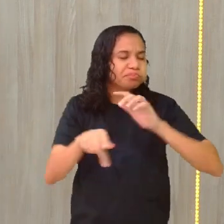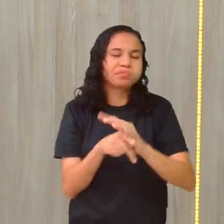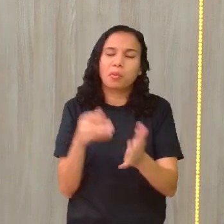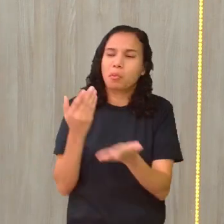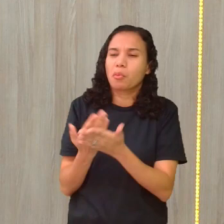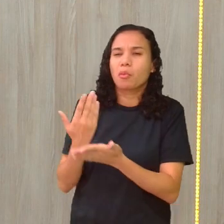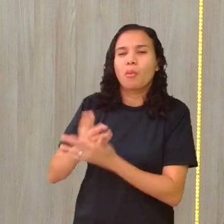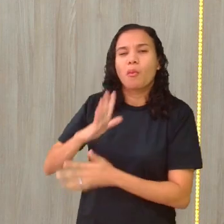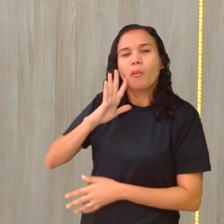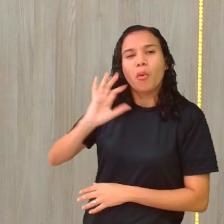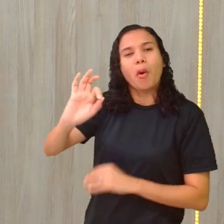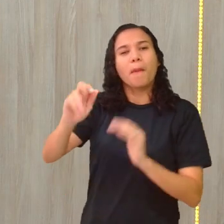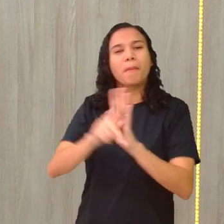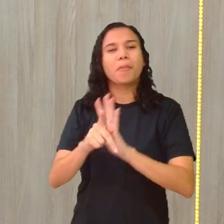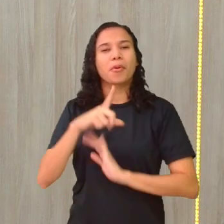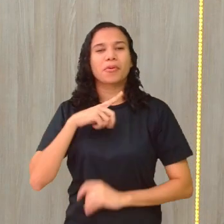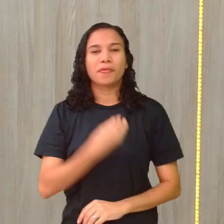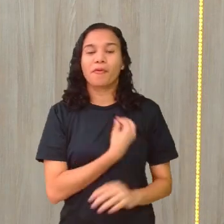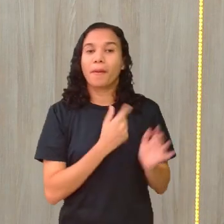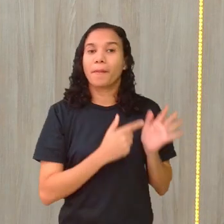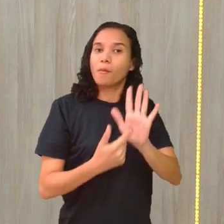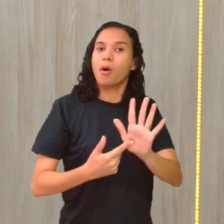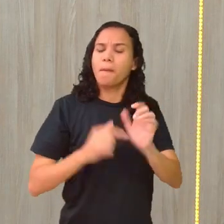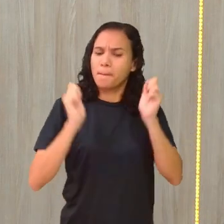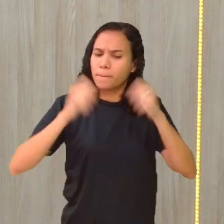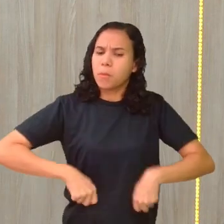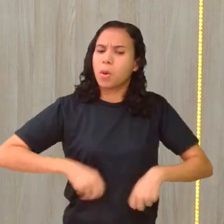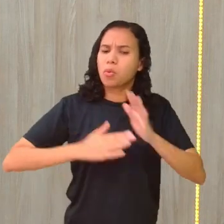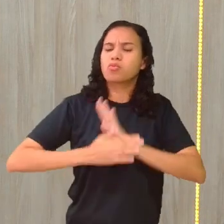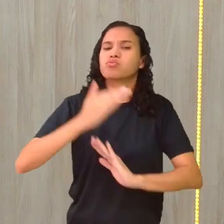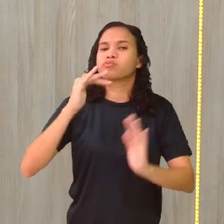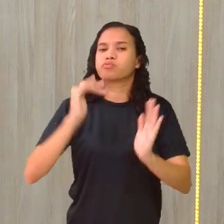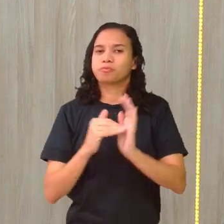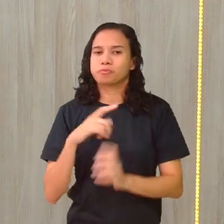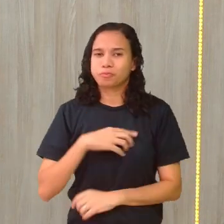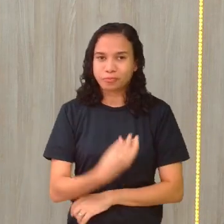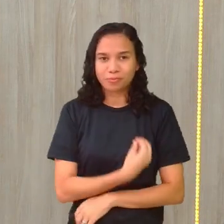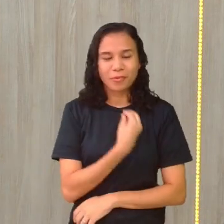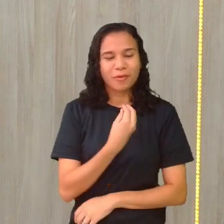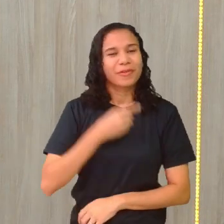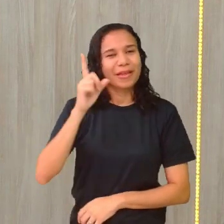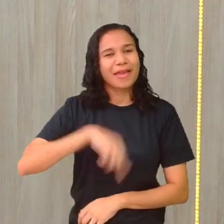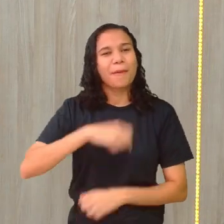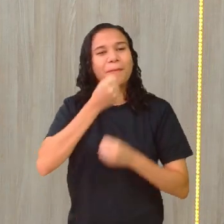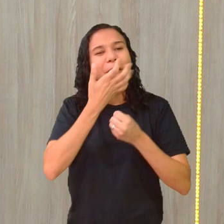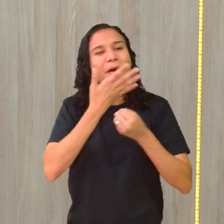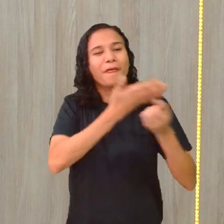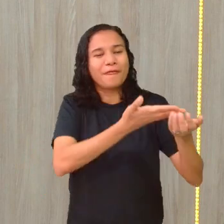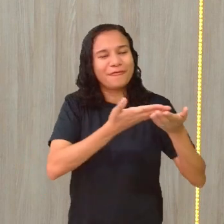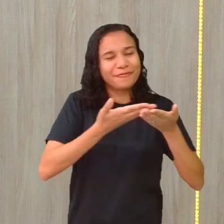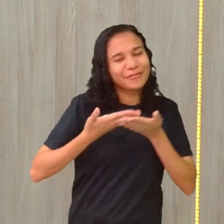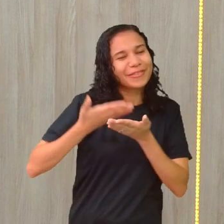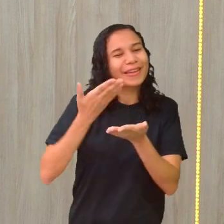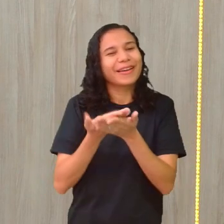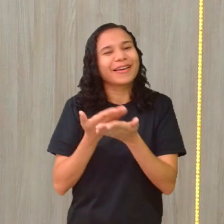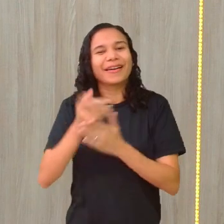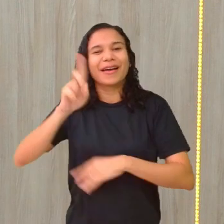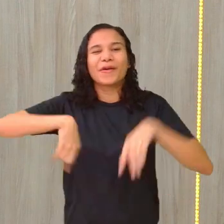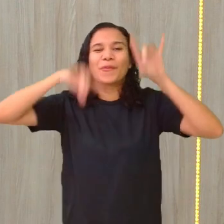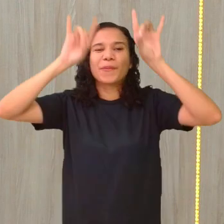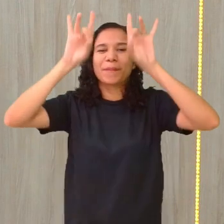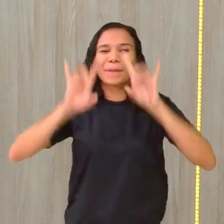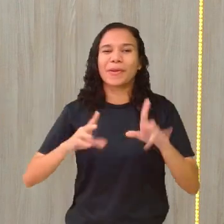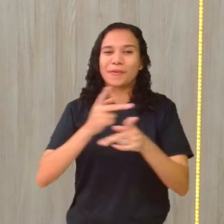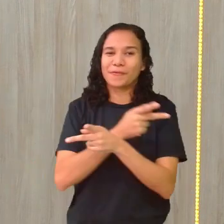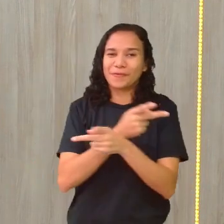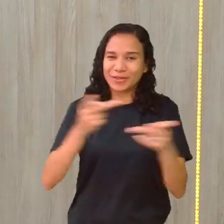aula massa para o senhor trazer para a gente. Pode colocar tudo lá, que será tudo muito bem-vindo. Essa aula é especialmente aí